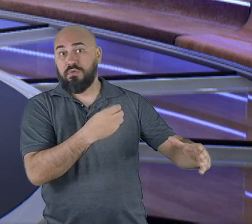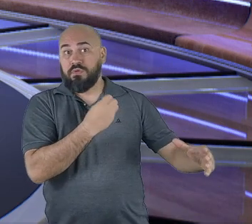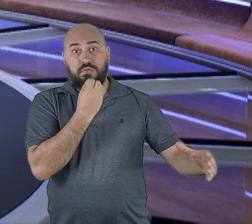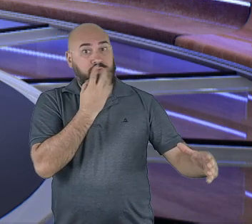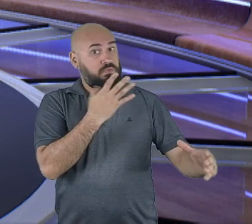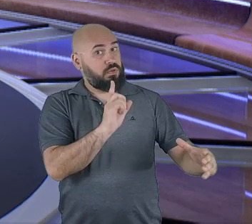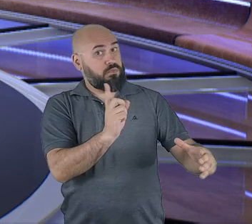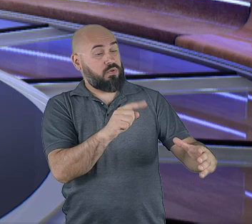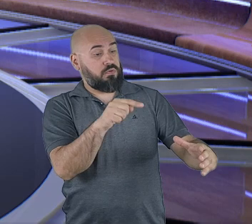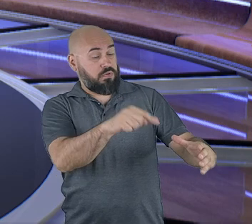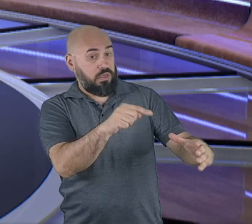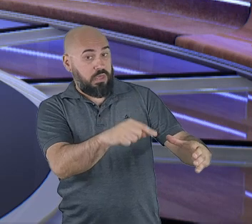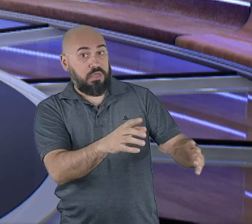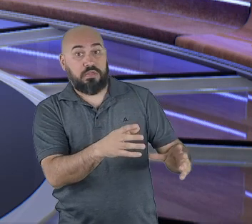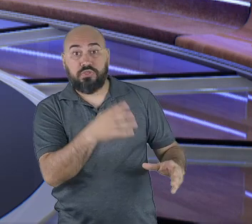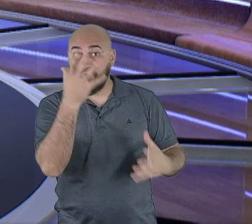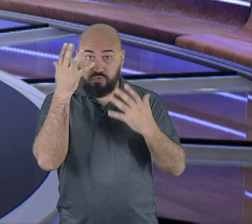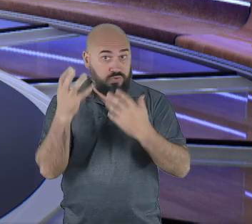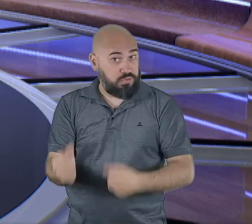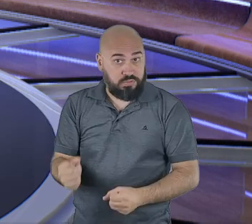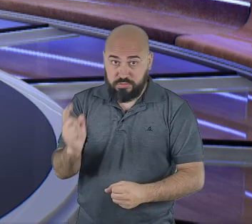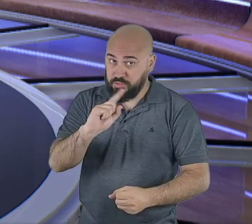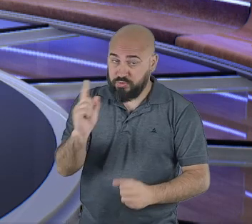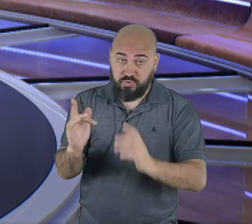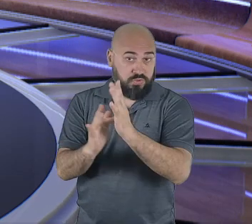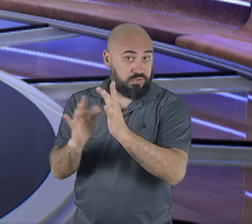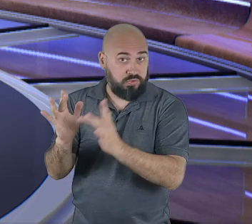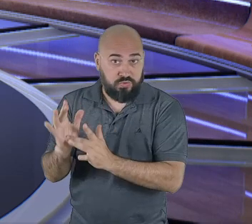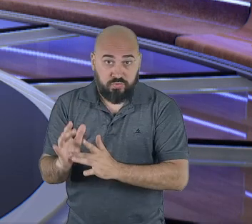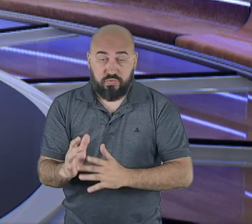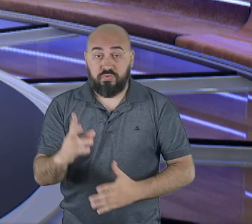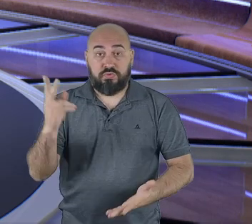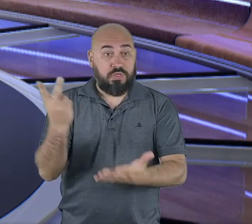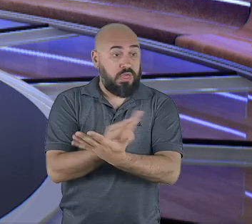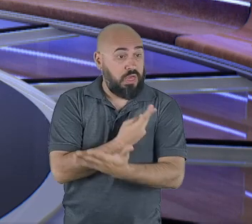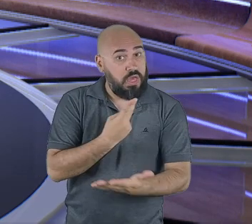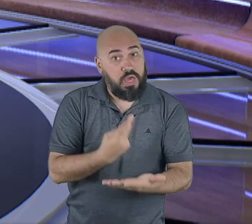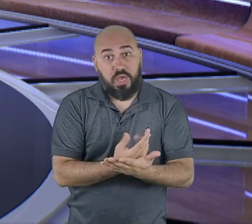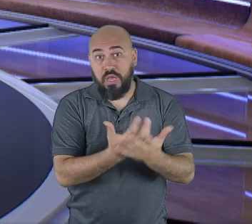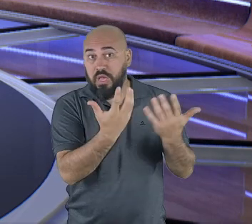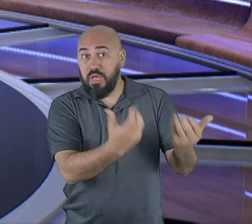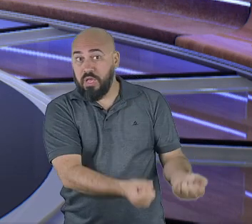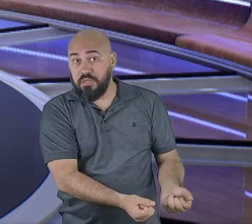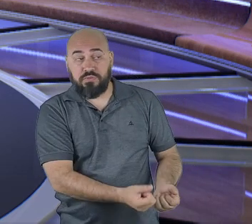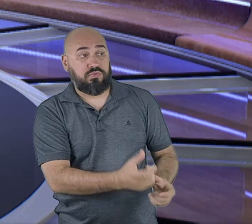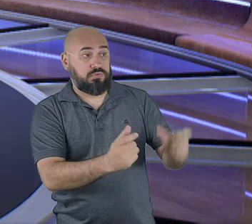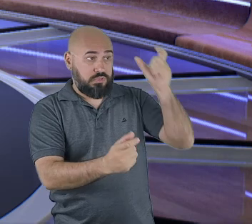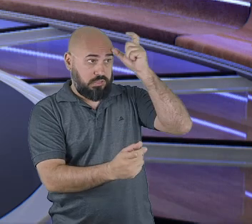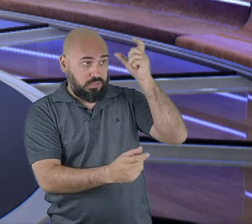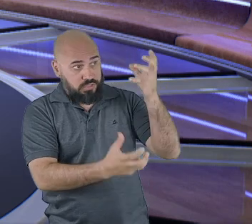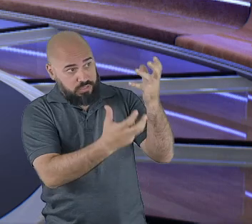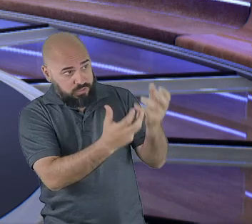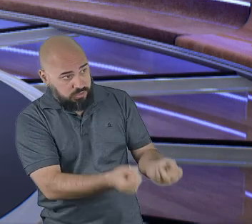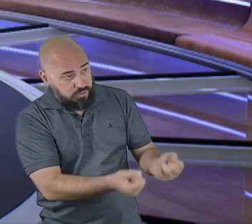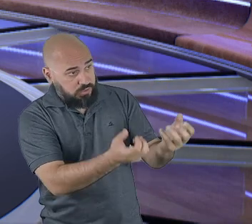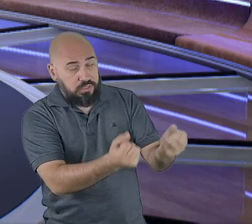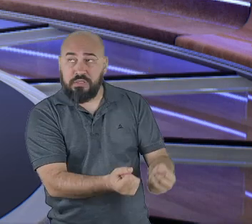notícia para aqueles que se apegam ao pecado, ao erro, à vaidade,